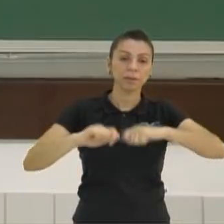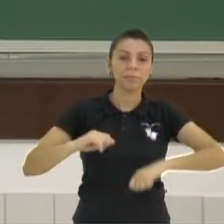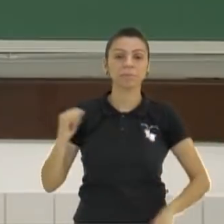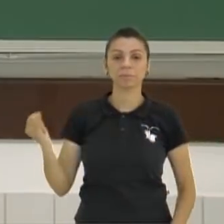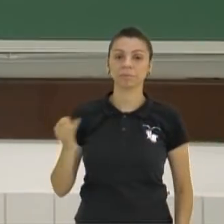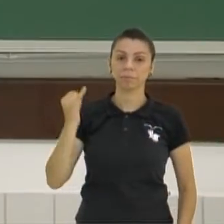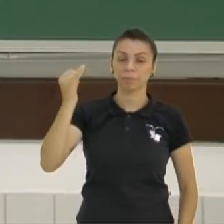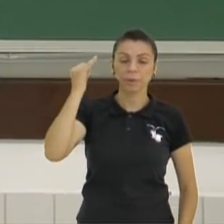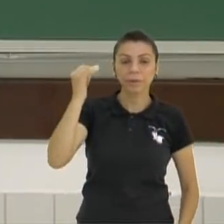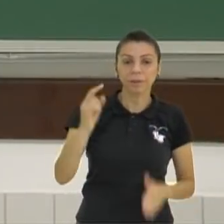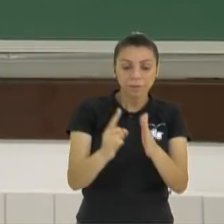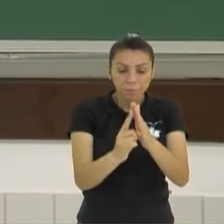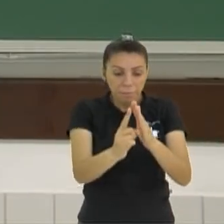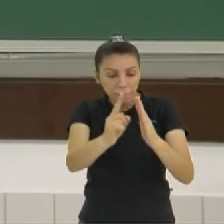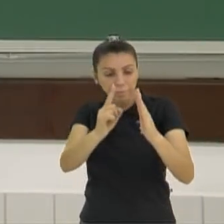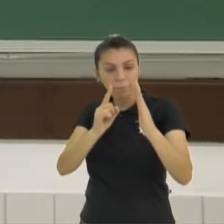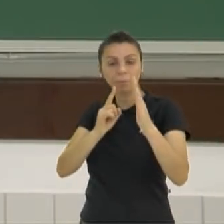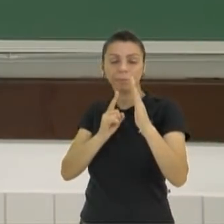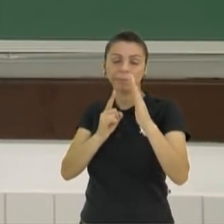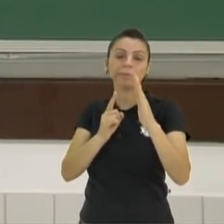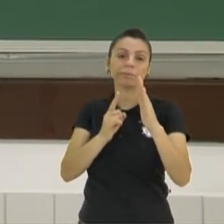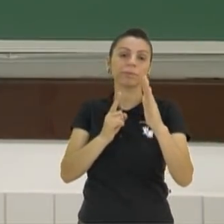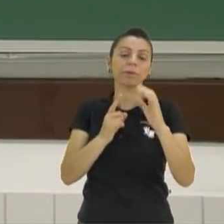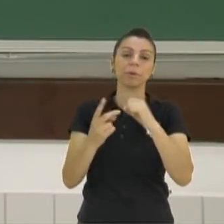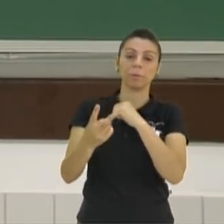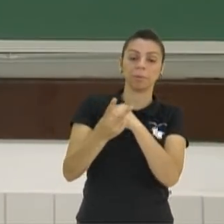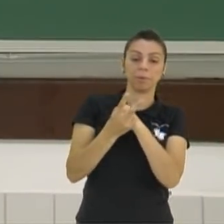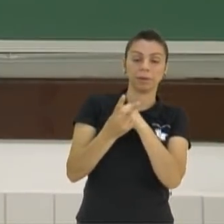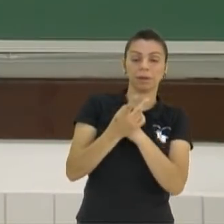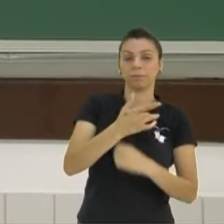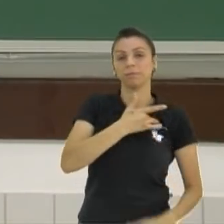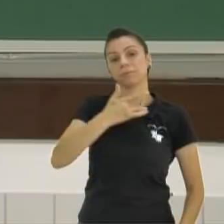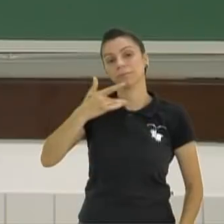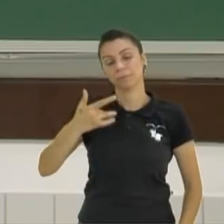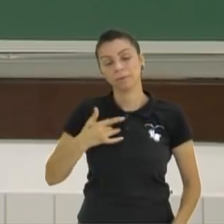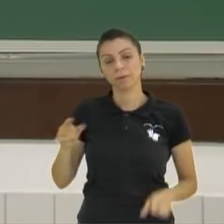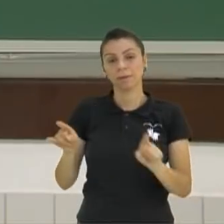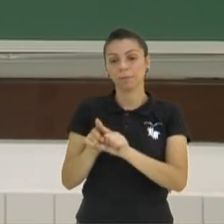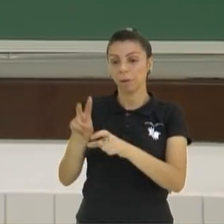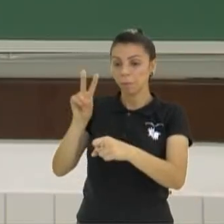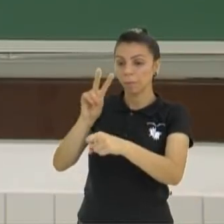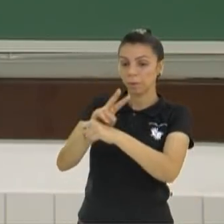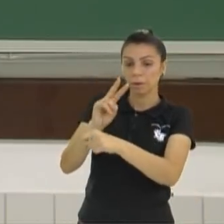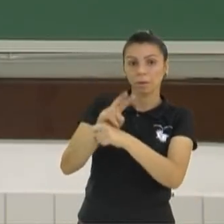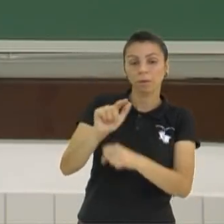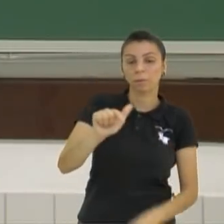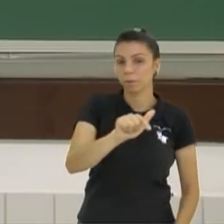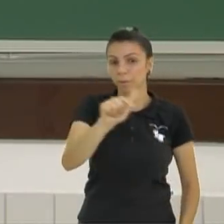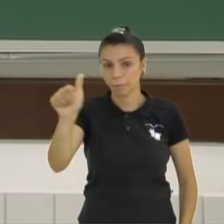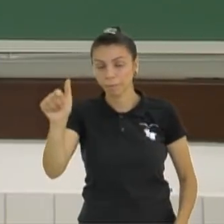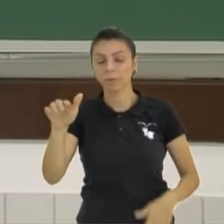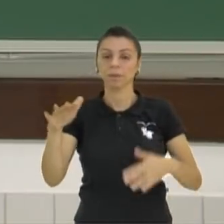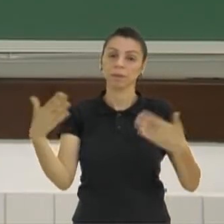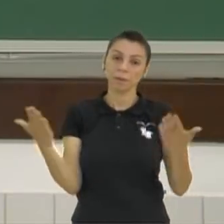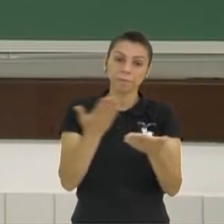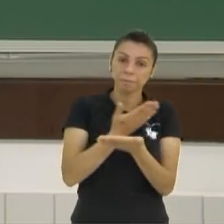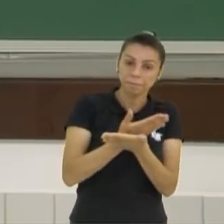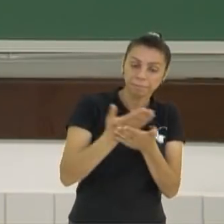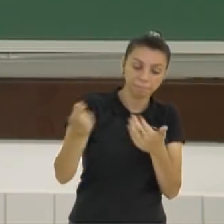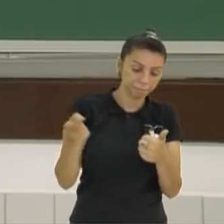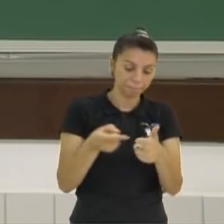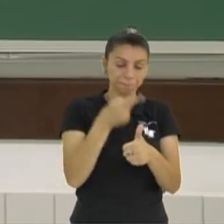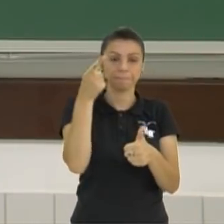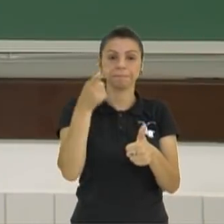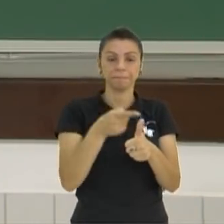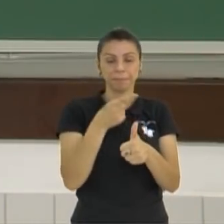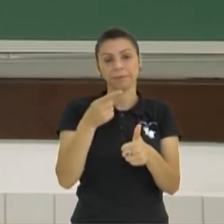nos resguardarmos, nesse momento que temos que cuidar de nós e dos outros. Então, estamos aqui inaugurando a primeira aula